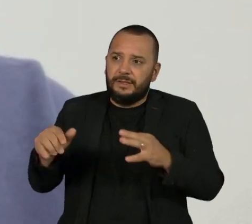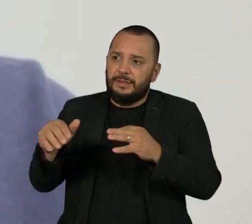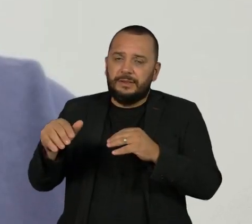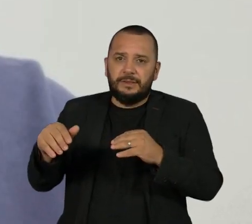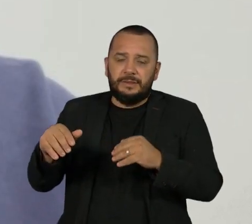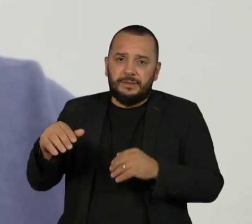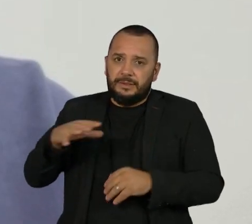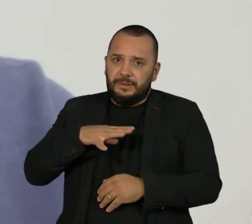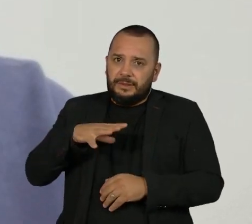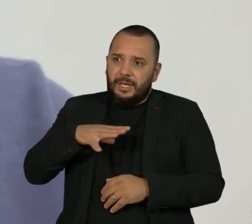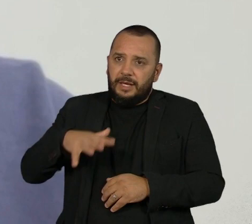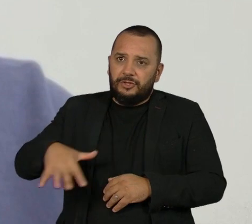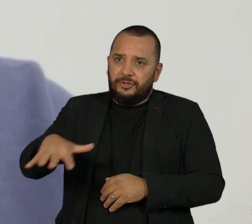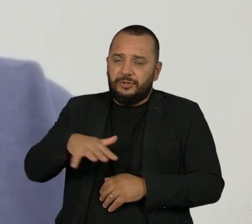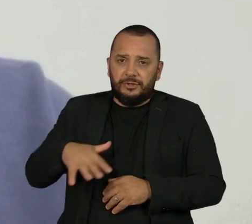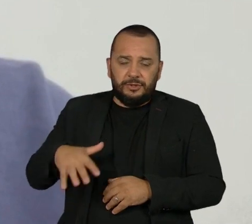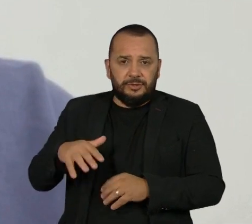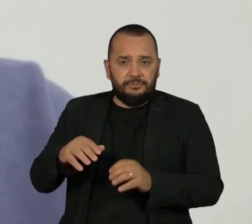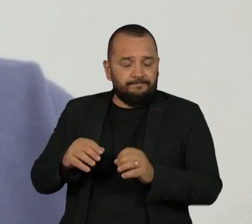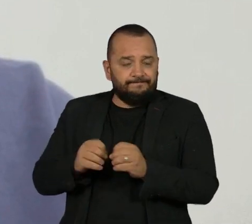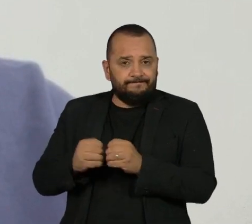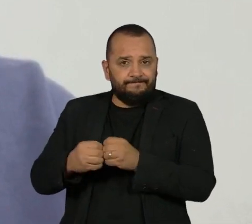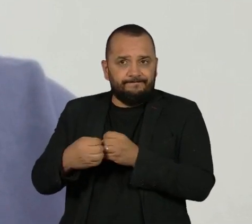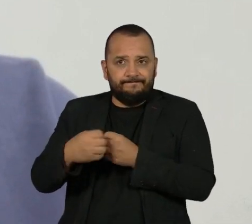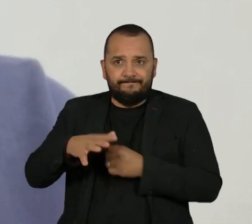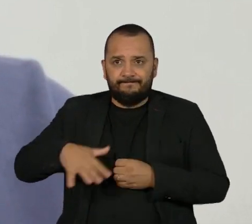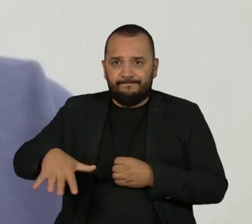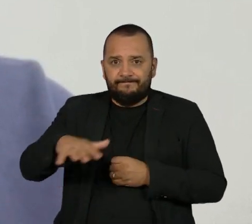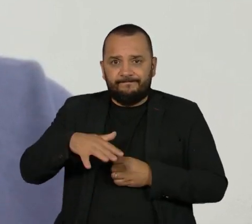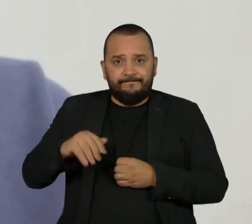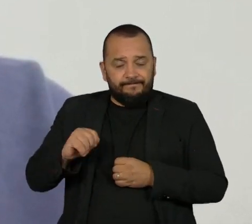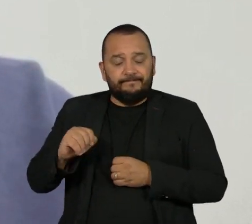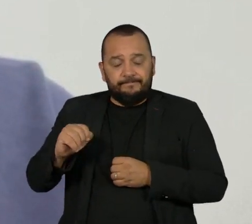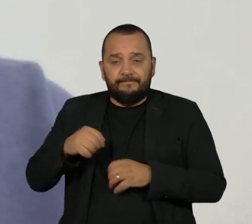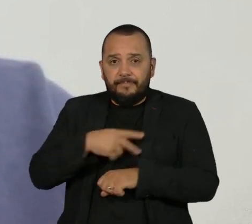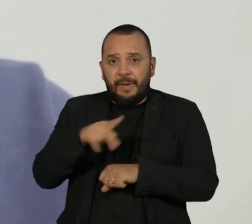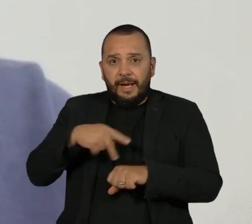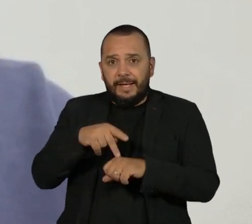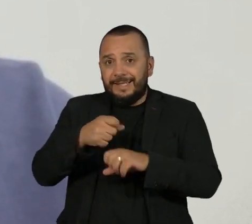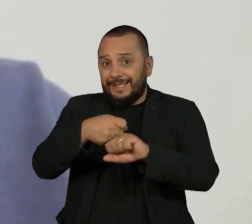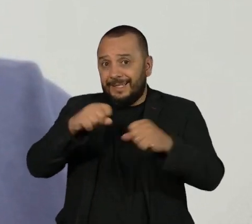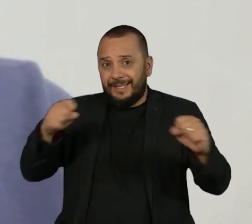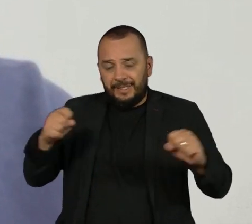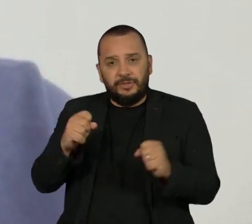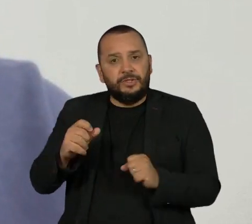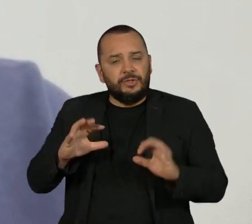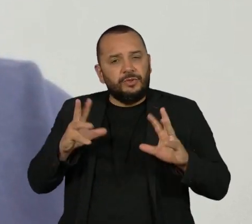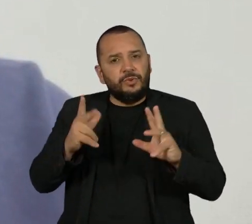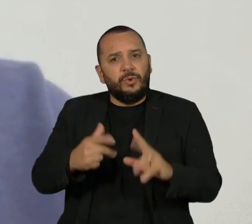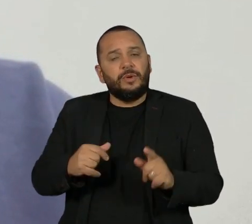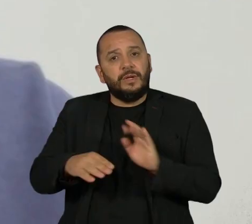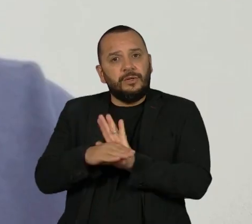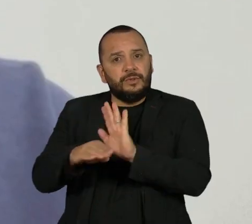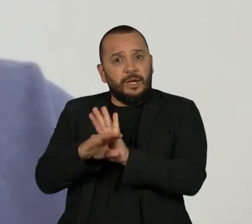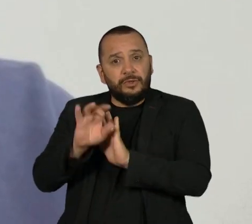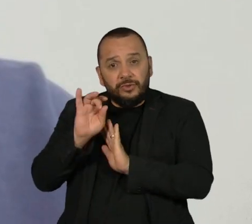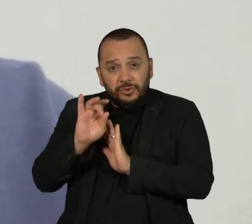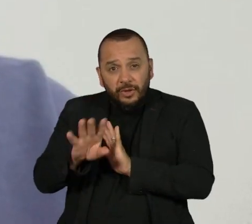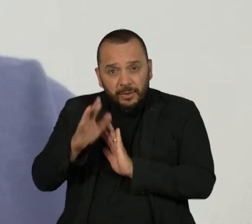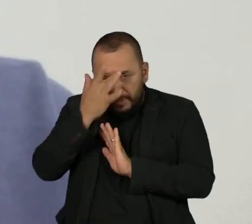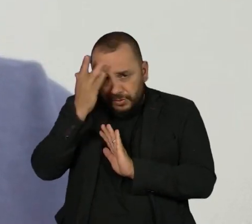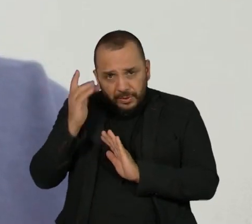um país do nosso tamanho, com a riqueza que nós temos, todos devem ser beneficiados, não somente, né, quem já tem,